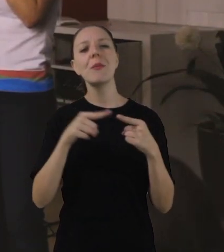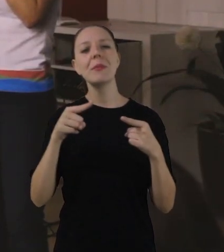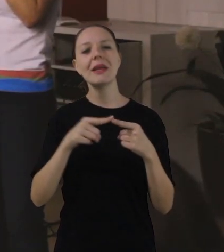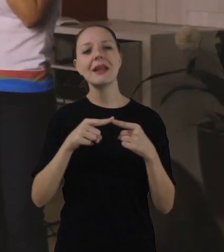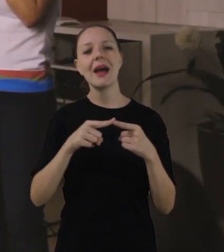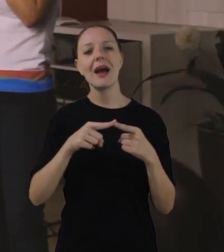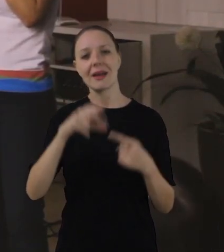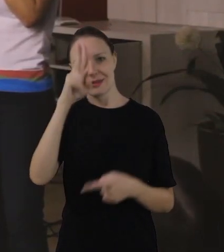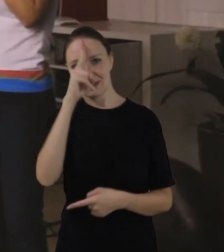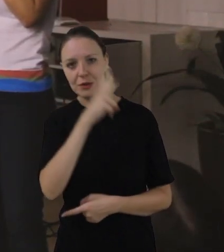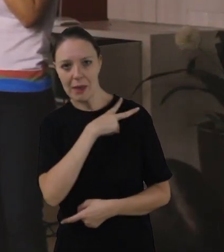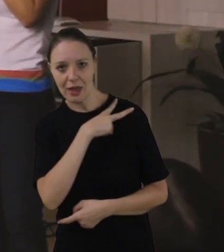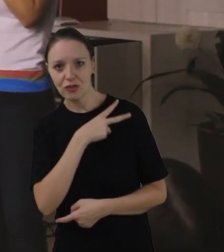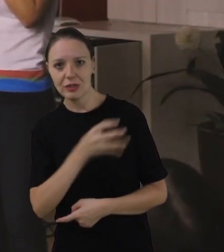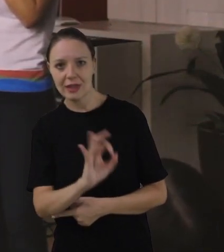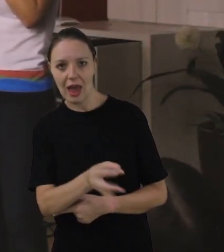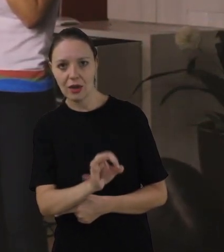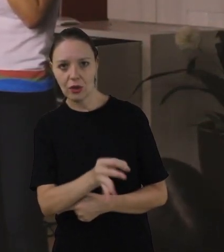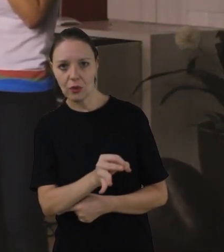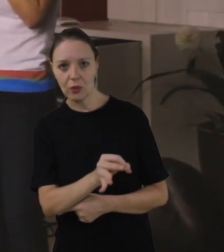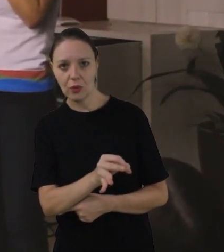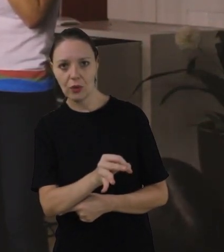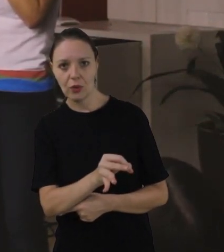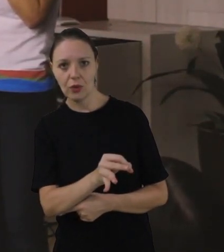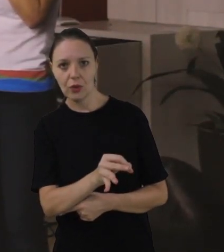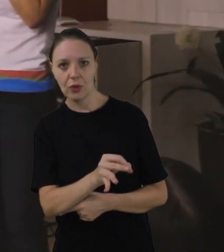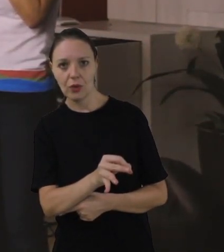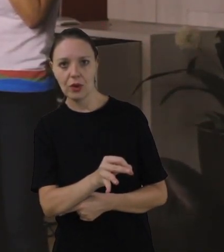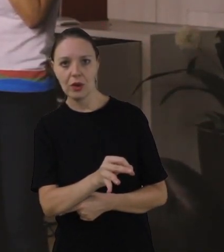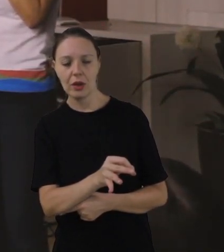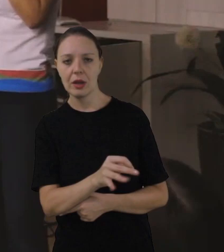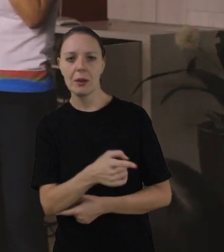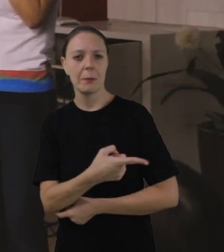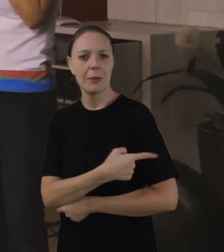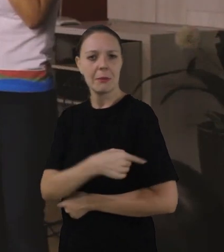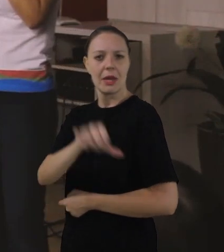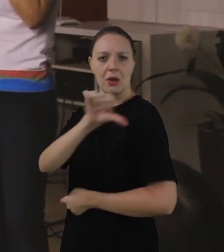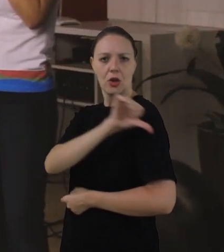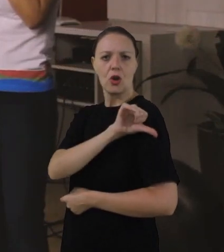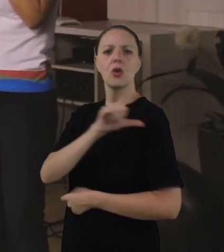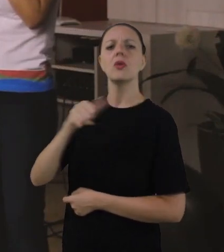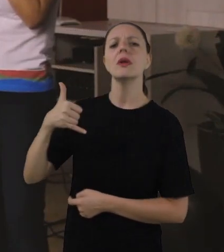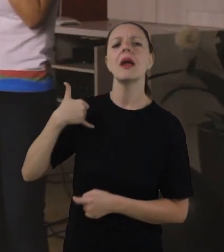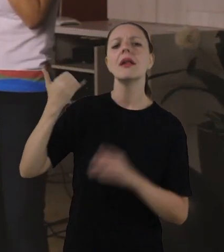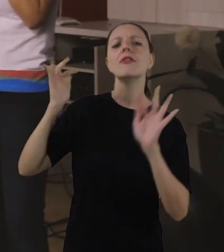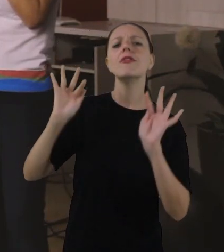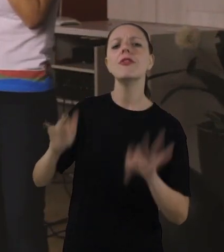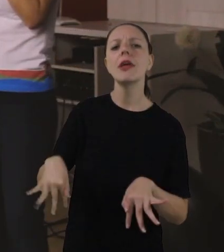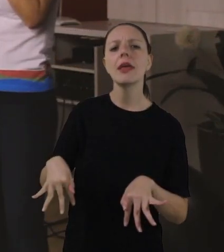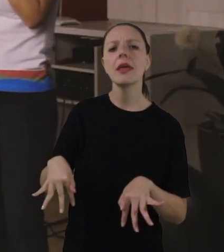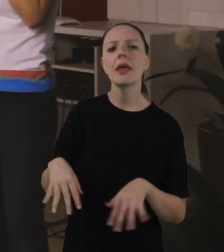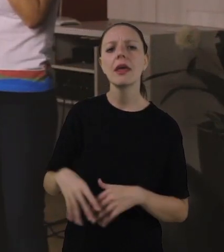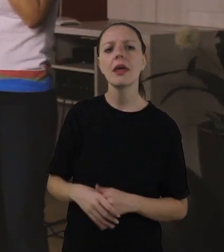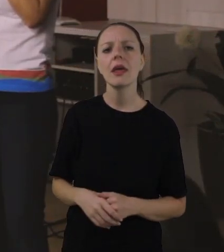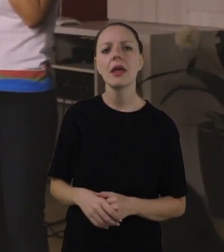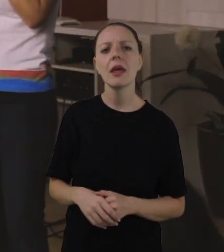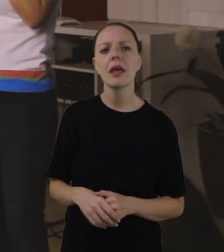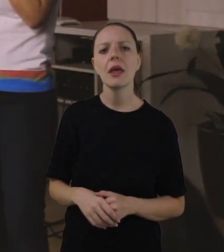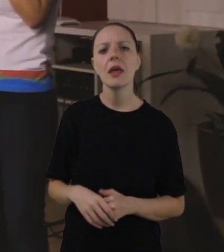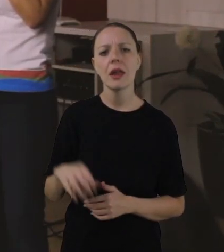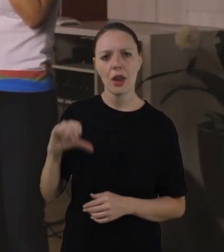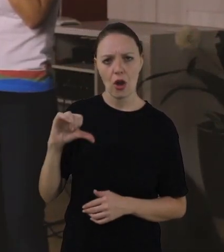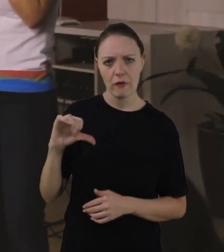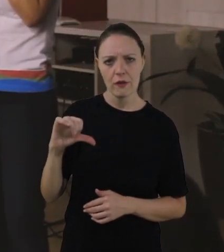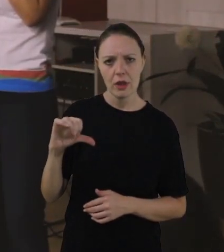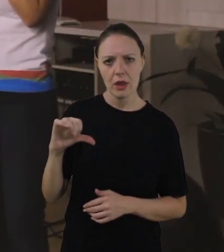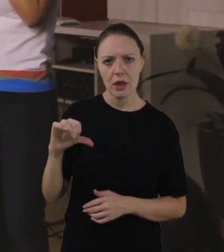isso? Ensino médio. Não é ensino... O fundamental termina com que ano, hoje em dia? Com